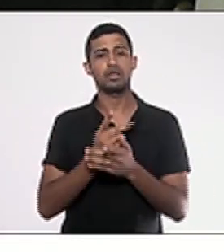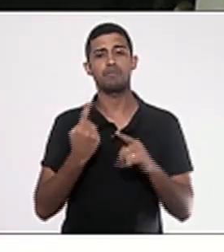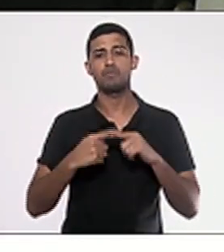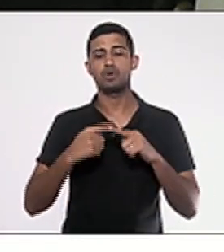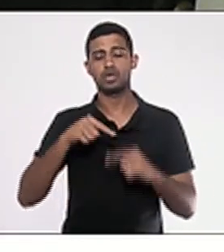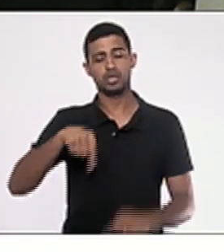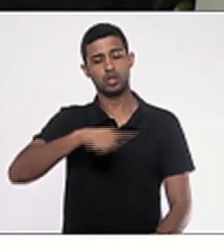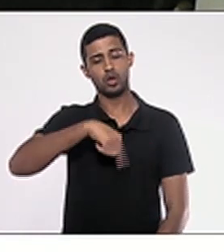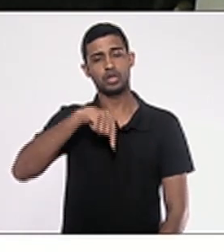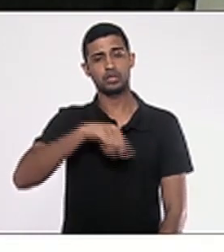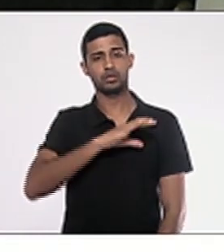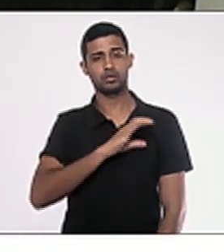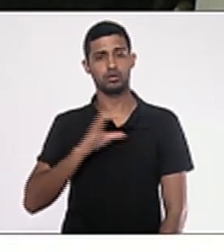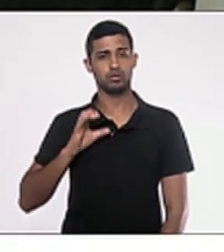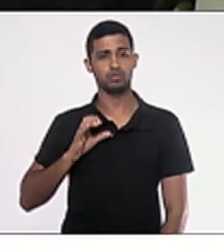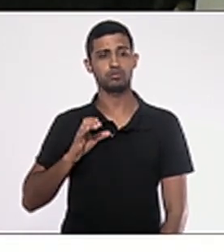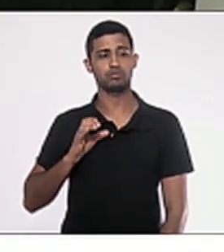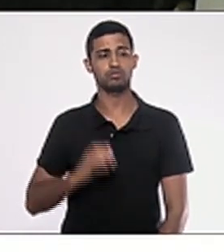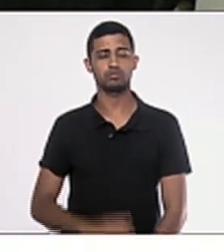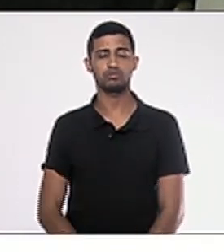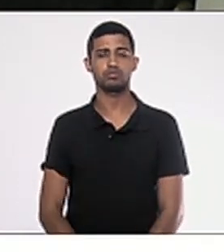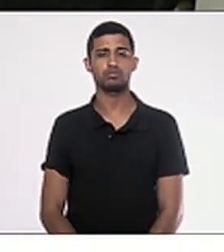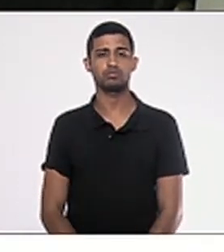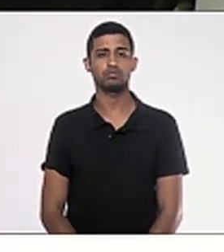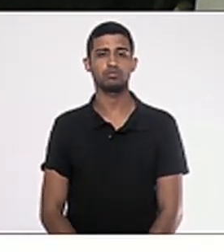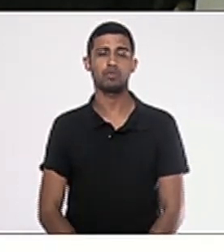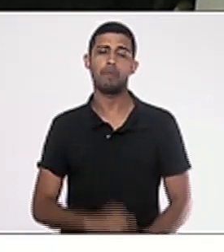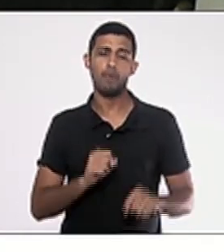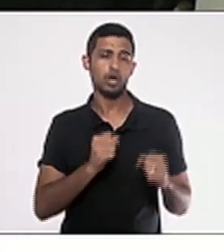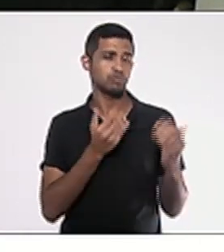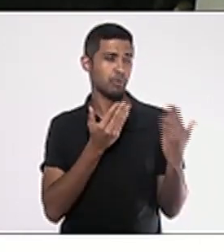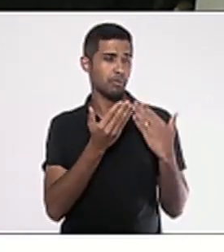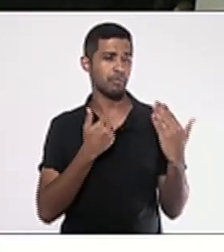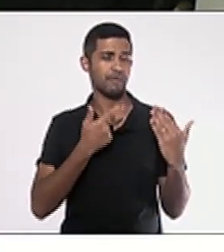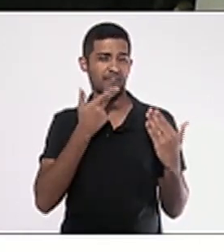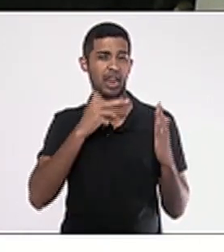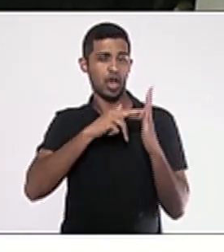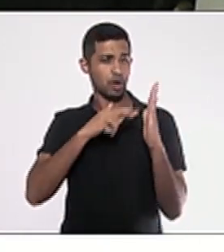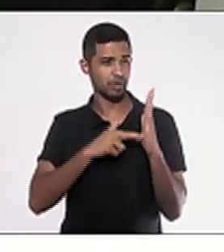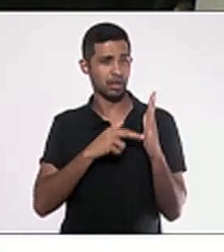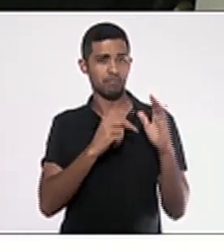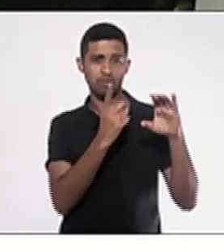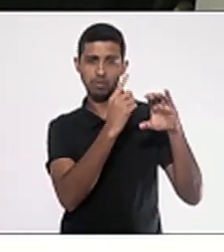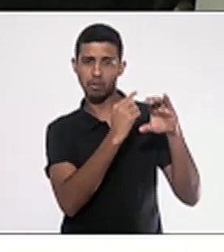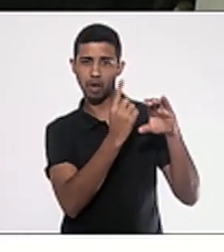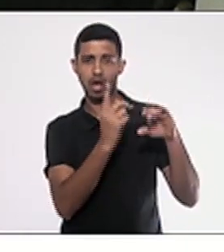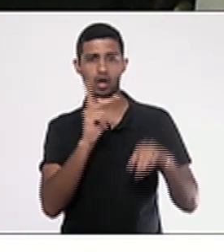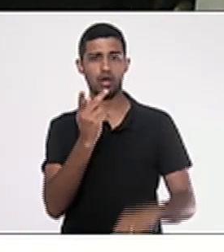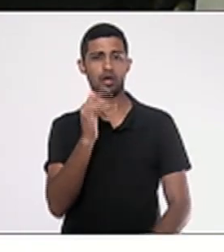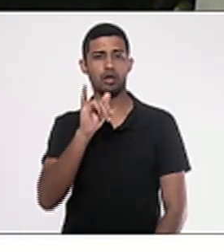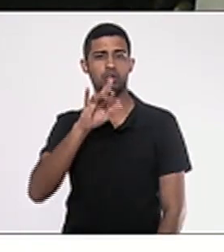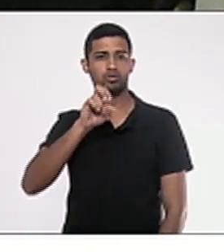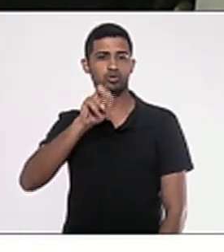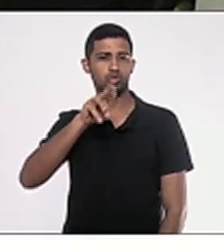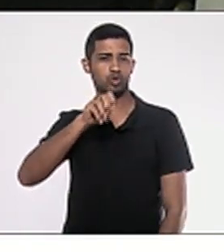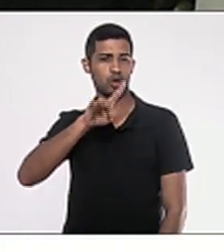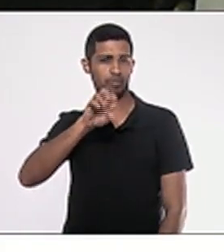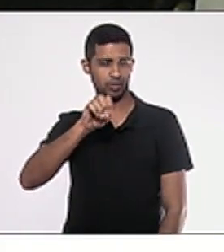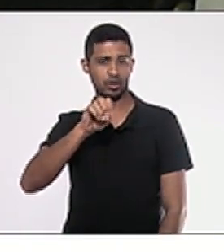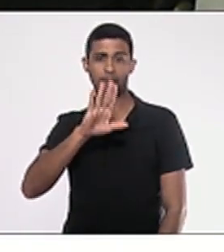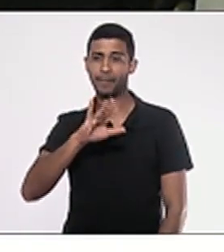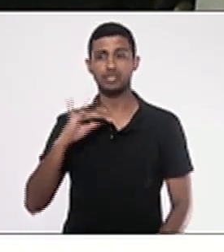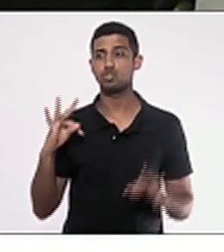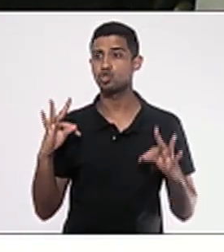comissão verse sobre irregularidade dos hidrômetros, ela vai tratar das irregularidades em geral, das contas